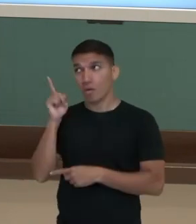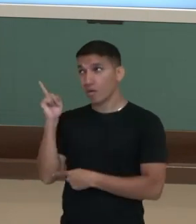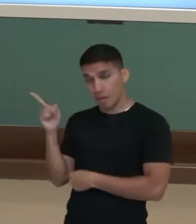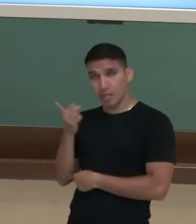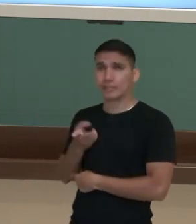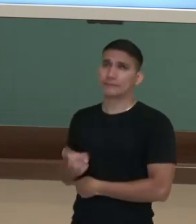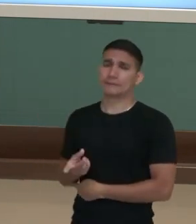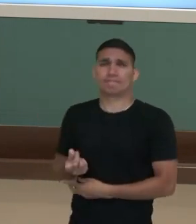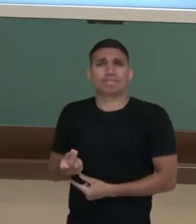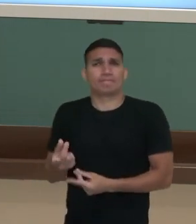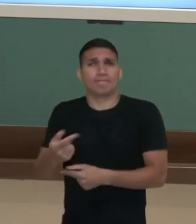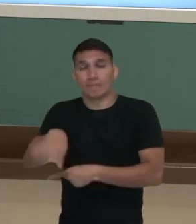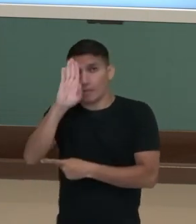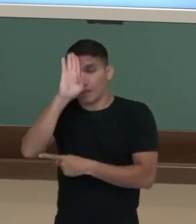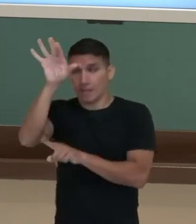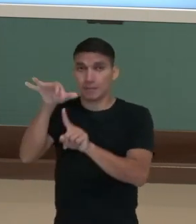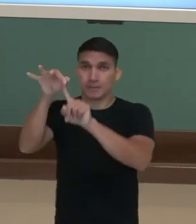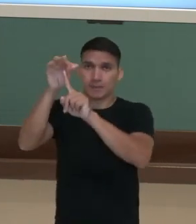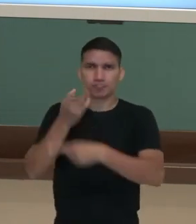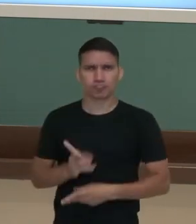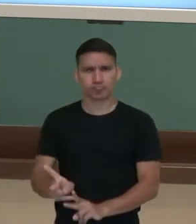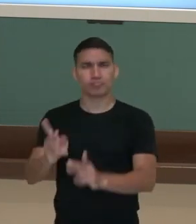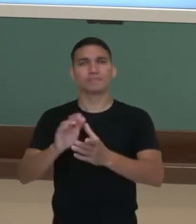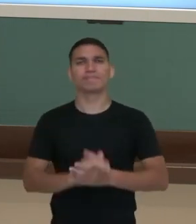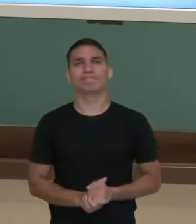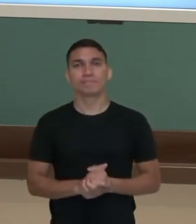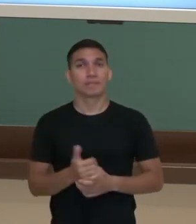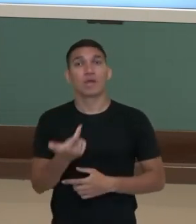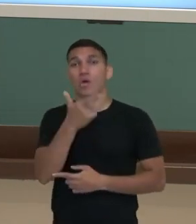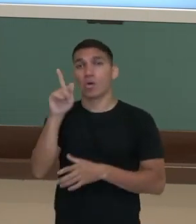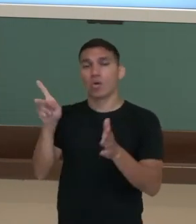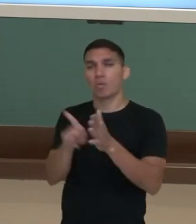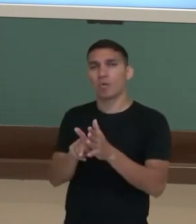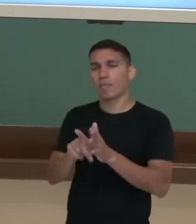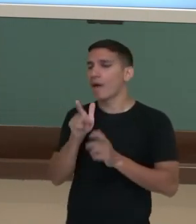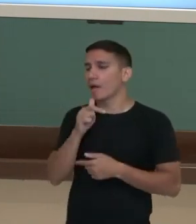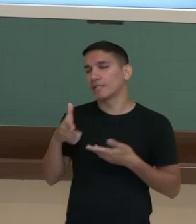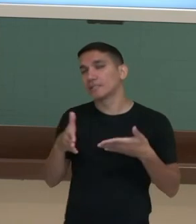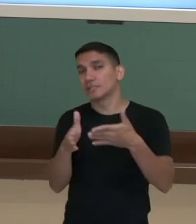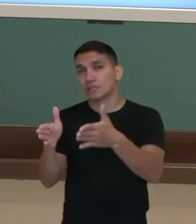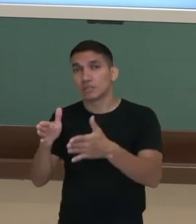Francisco vai ser o destaque ali dessa bacia hidrográfica. O rio Paraguai, que tem